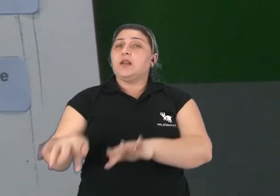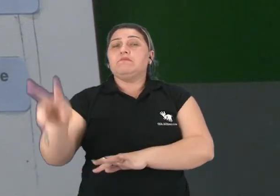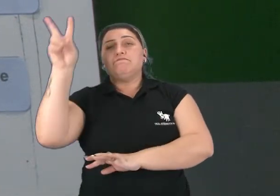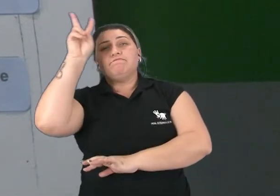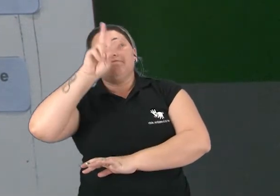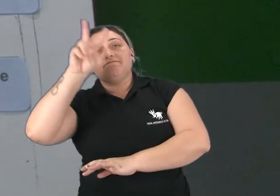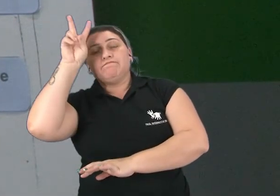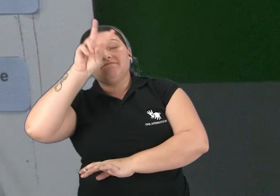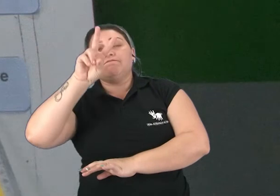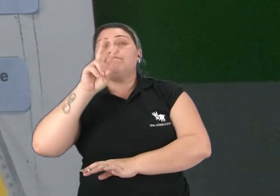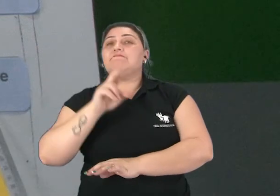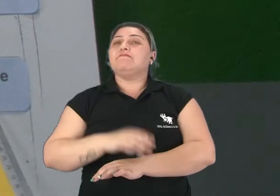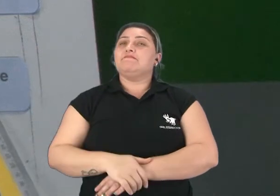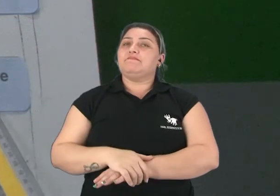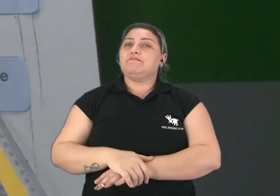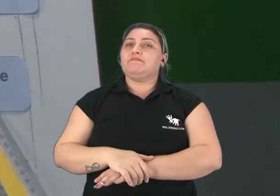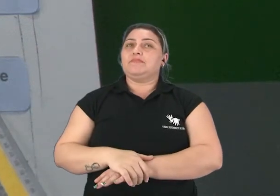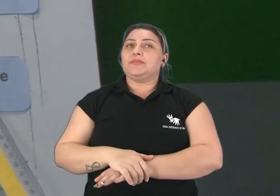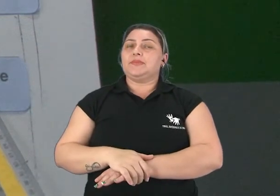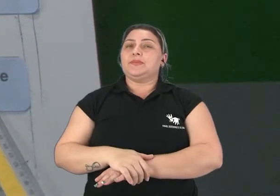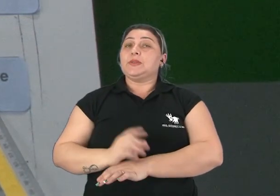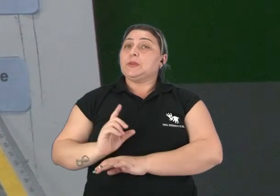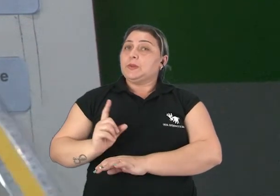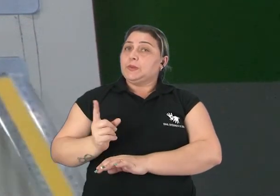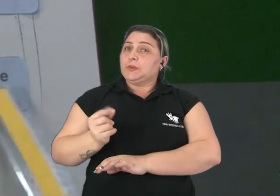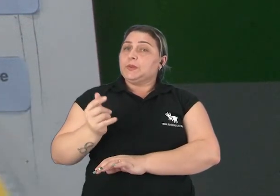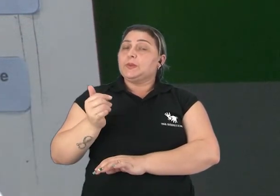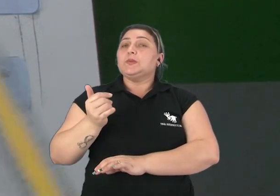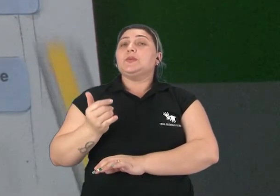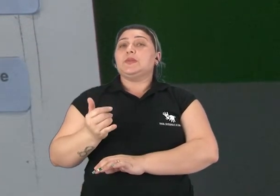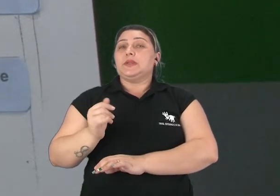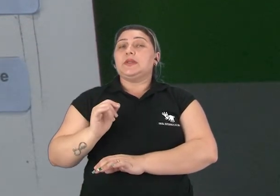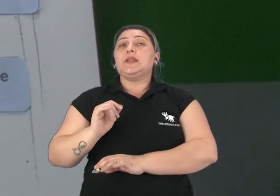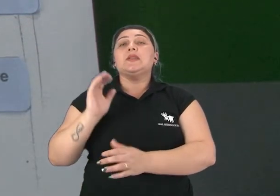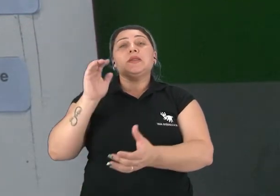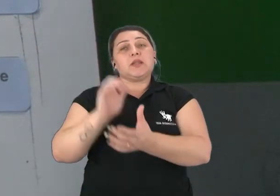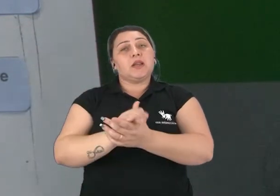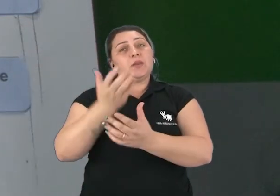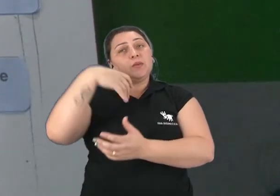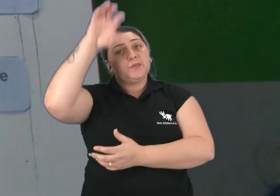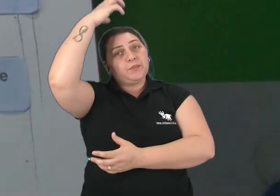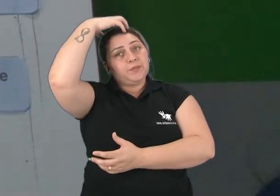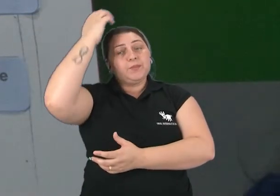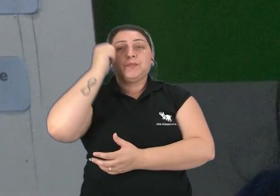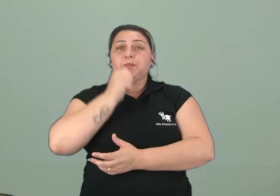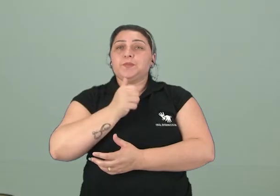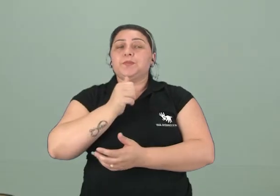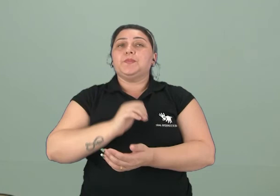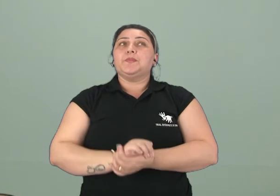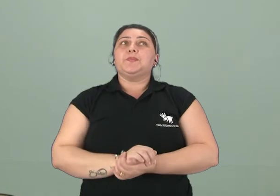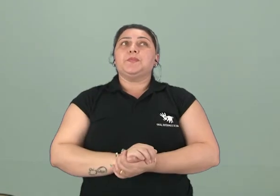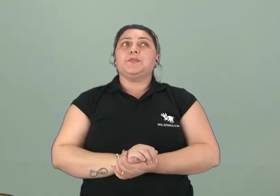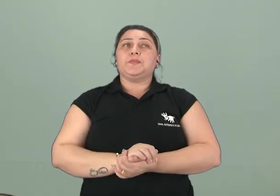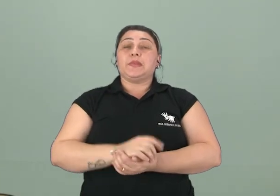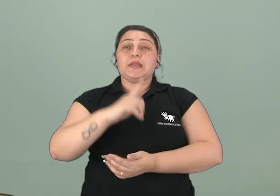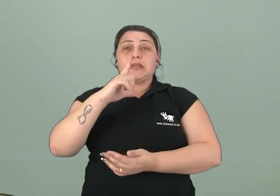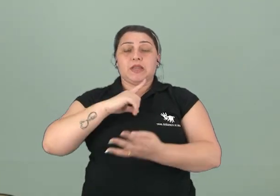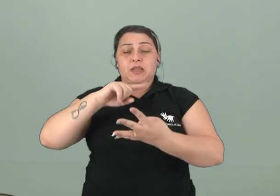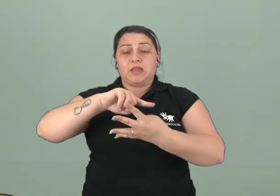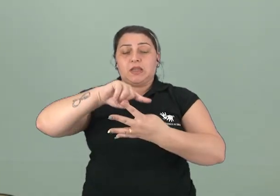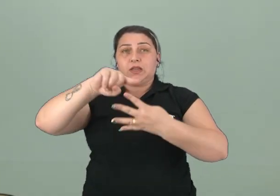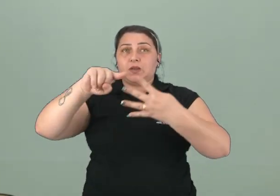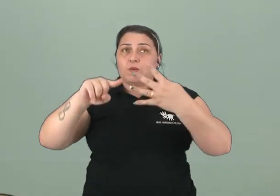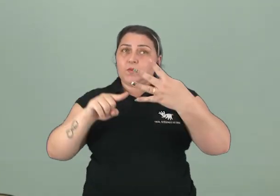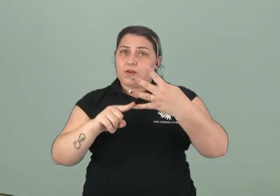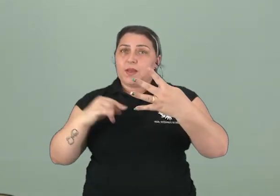da nossa história que é quando ele resolve suas são financeira o rapaz né E ainda se casou com a princesa então quando tem essas